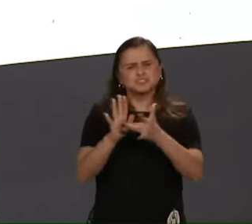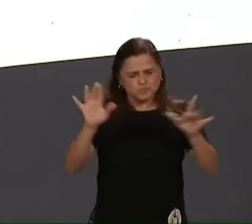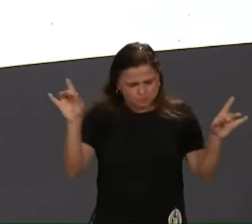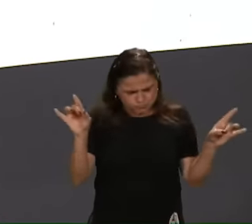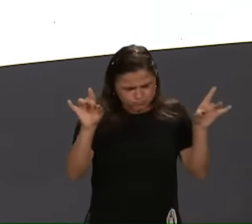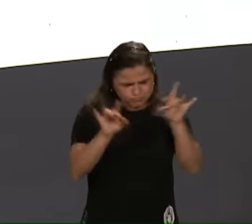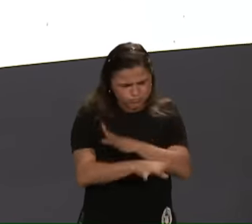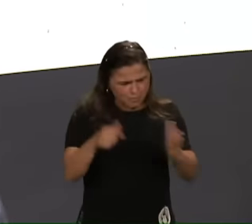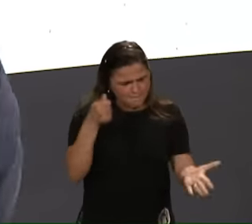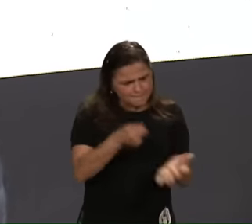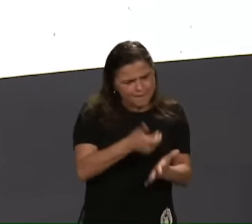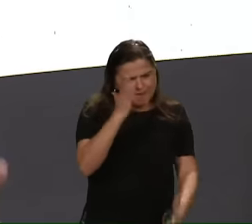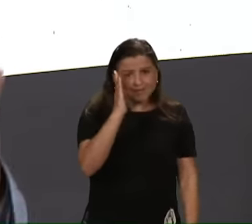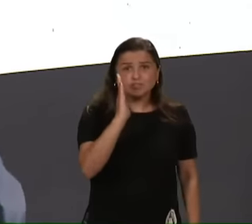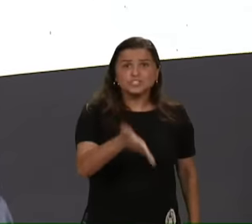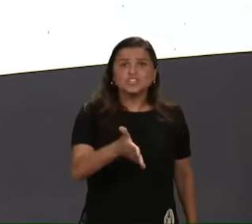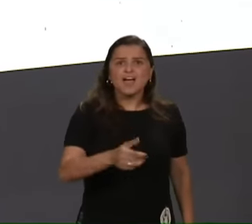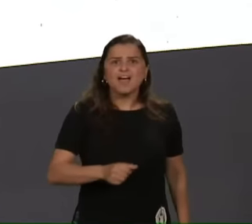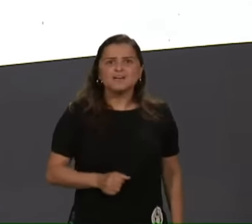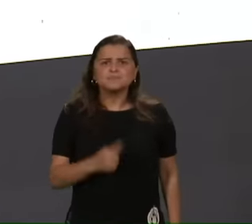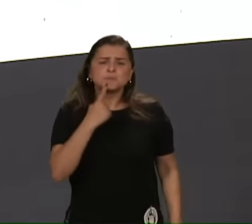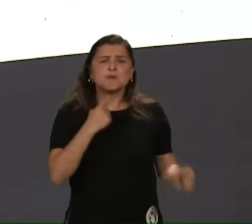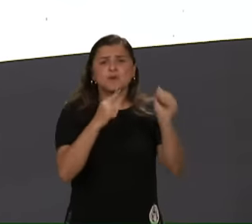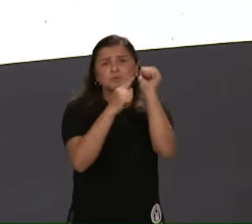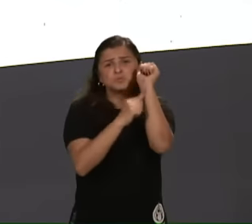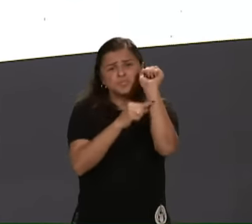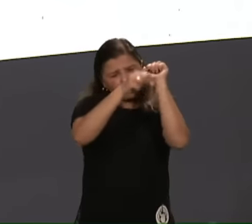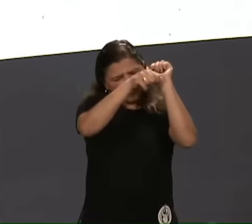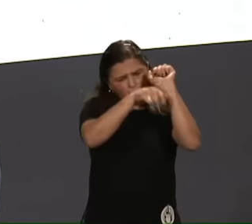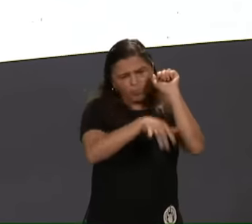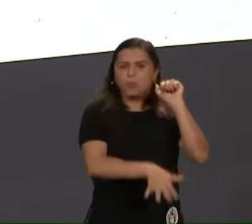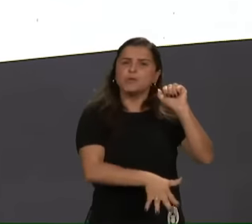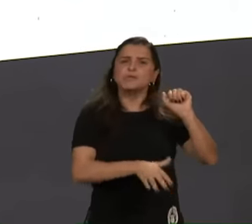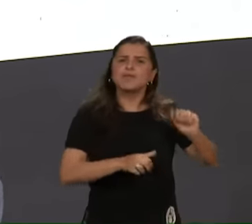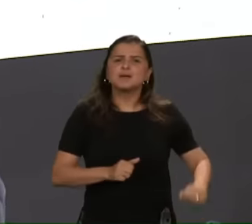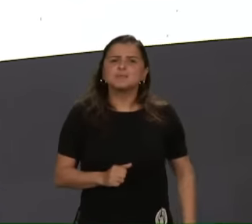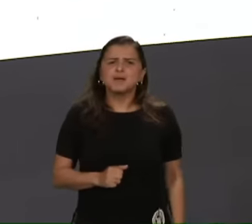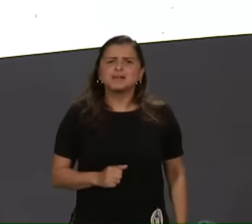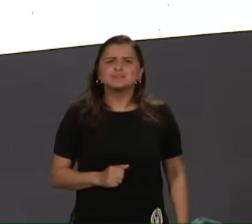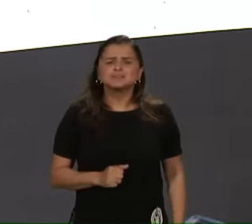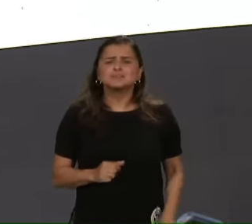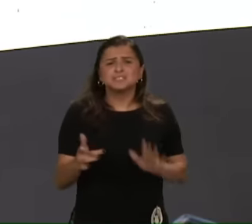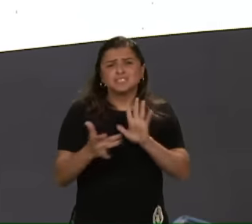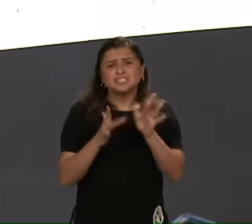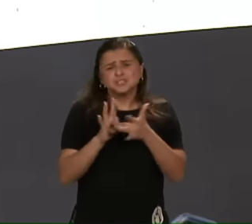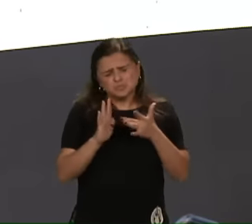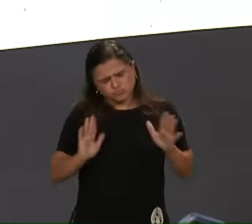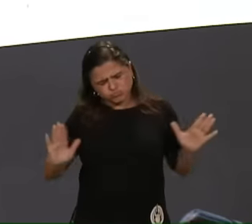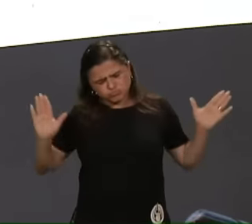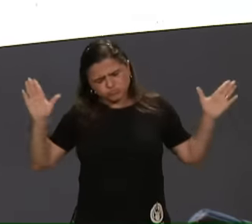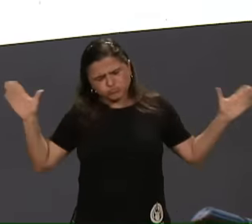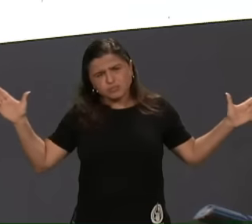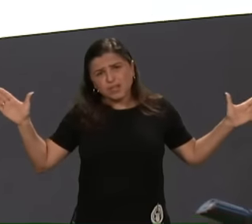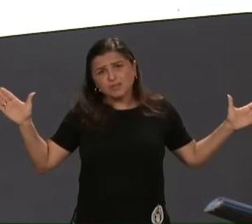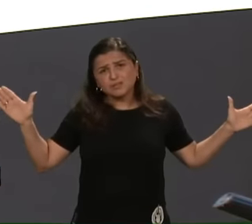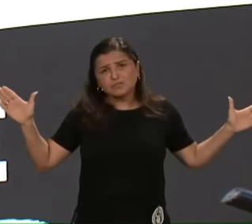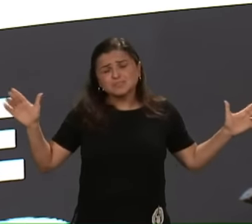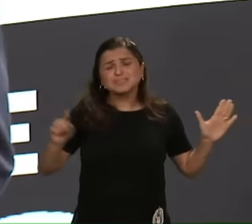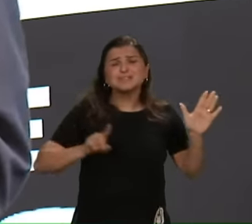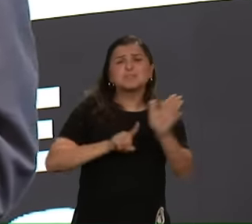tetelestai. O sangue dEle foi derramado, seu corpo. Mas por